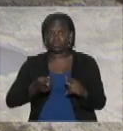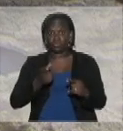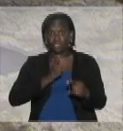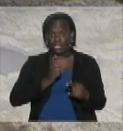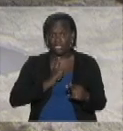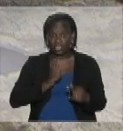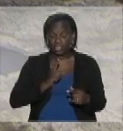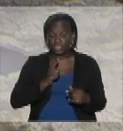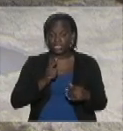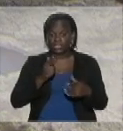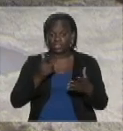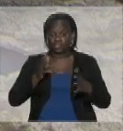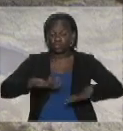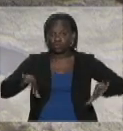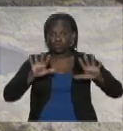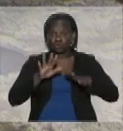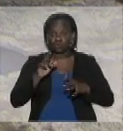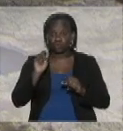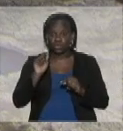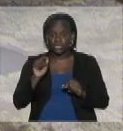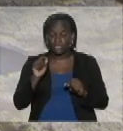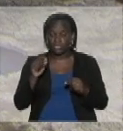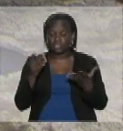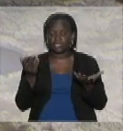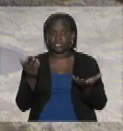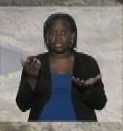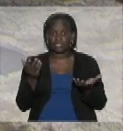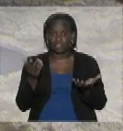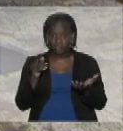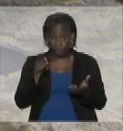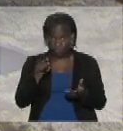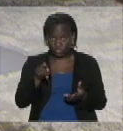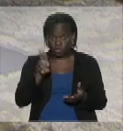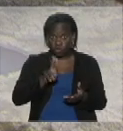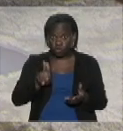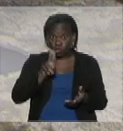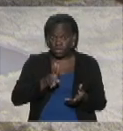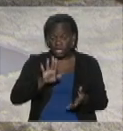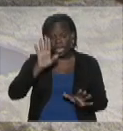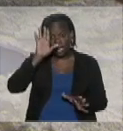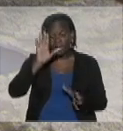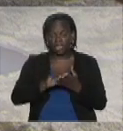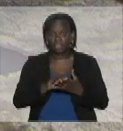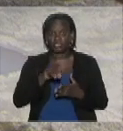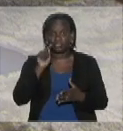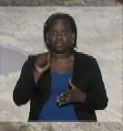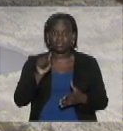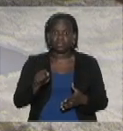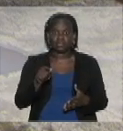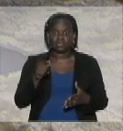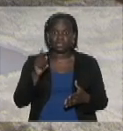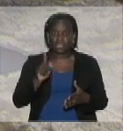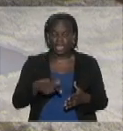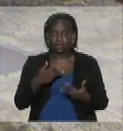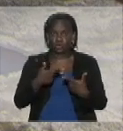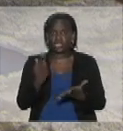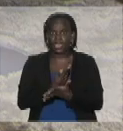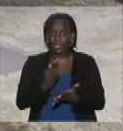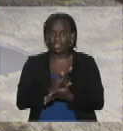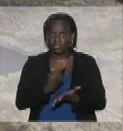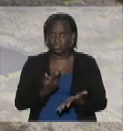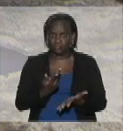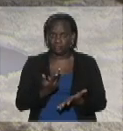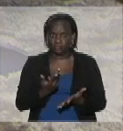tem aquele apelo de que se você faz uso, automaticamente você já está fazendo uma